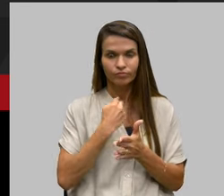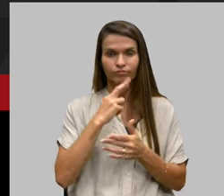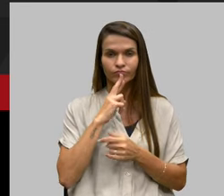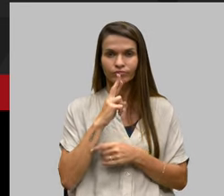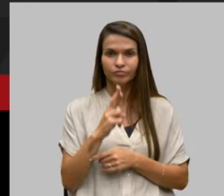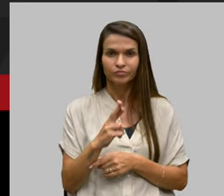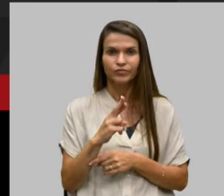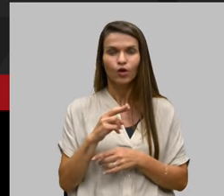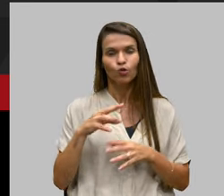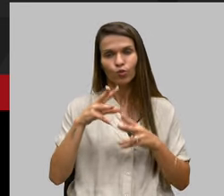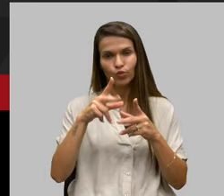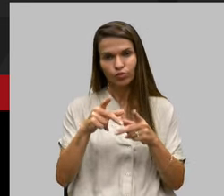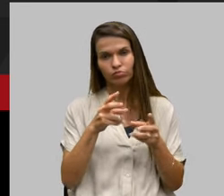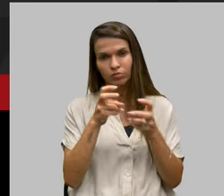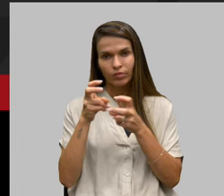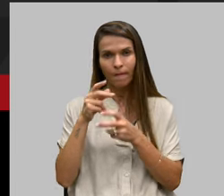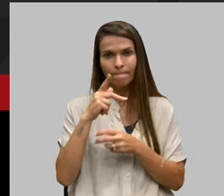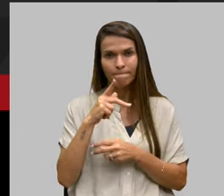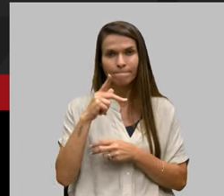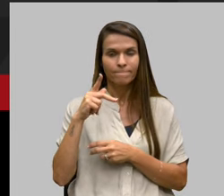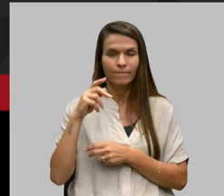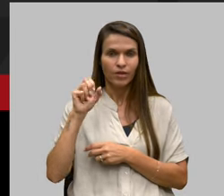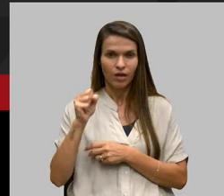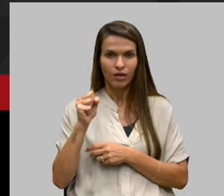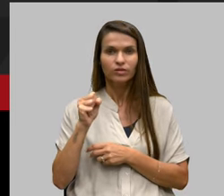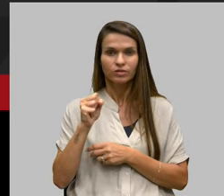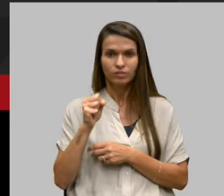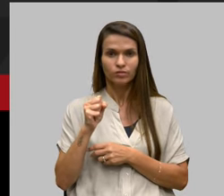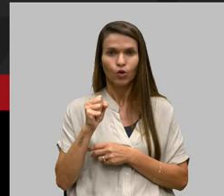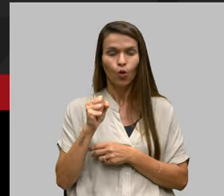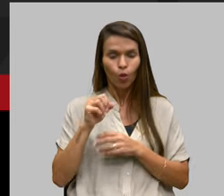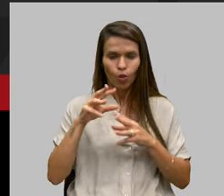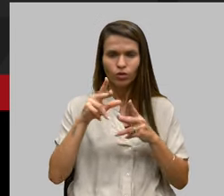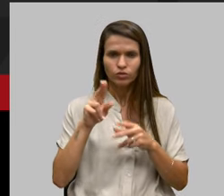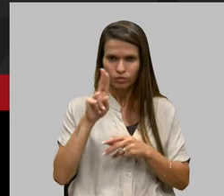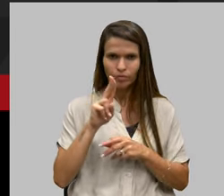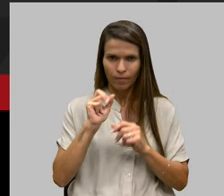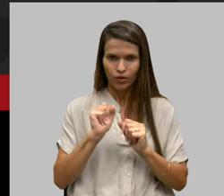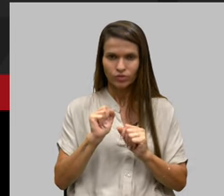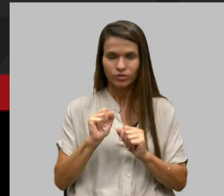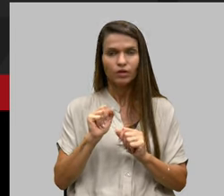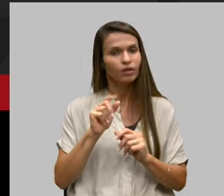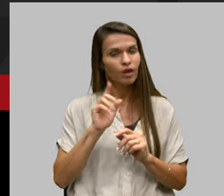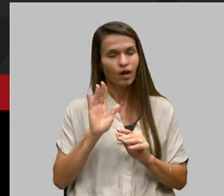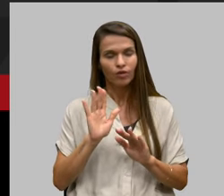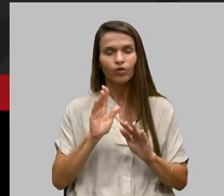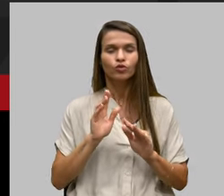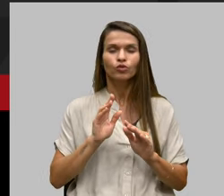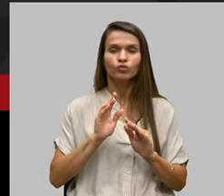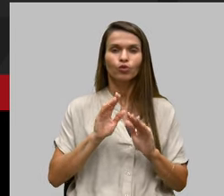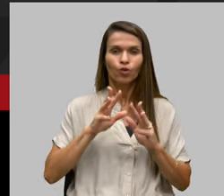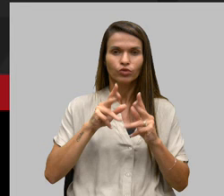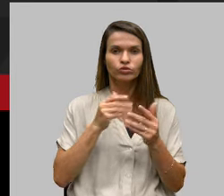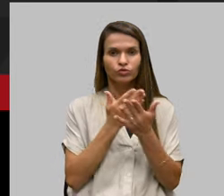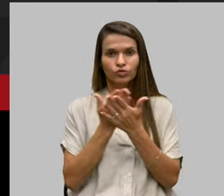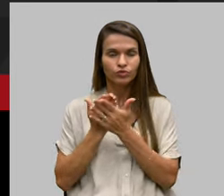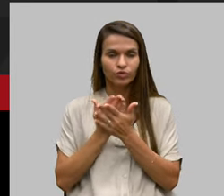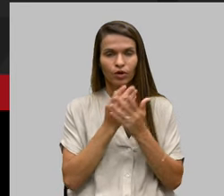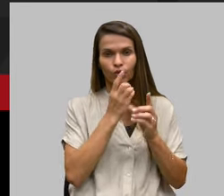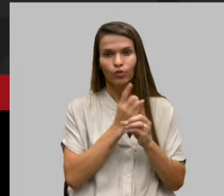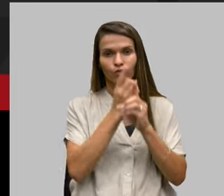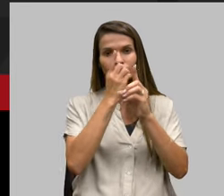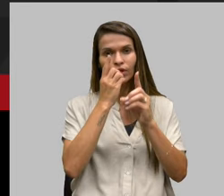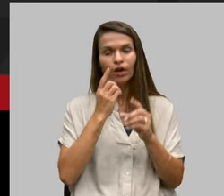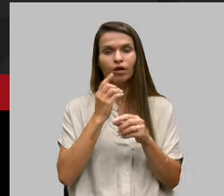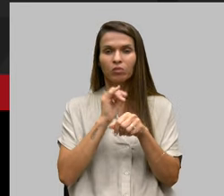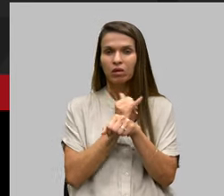rpps não não serve para todos o que serve para todos é fazer estudo né é utilizar da ciência setorial encontrar alguma alternativa